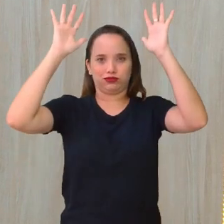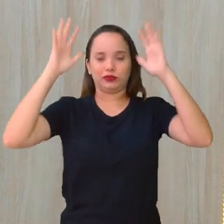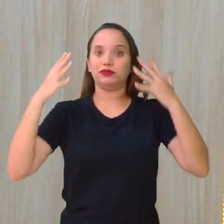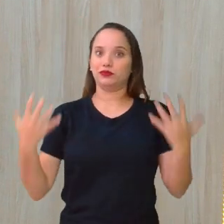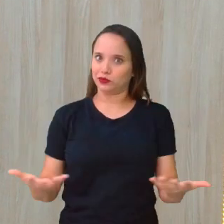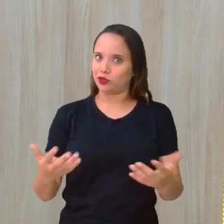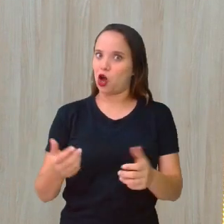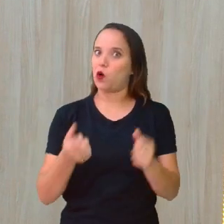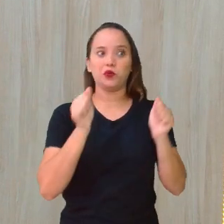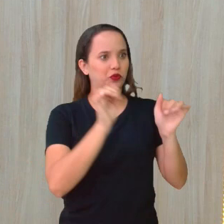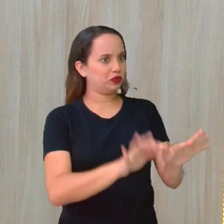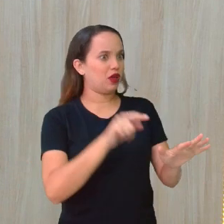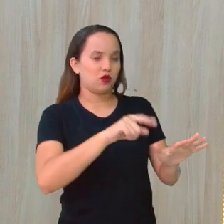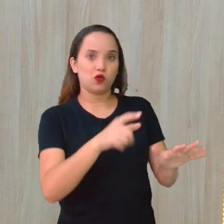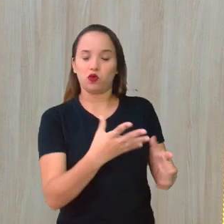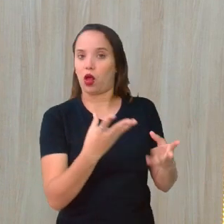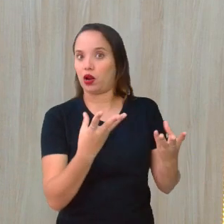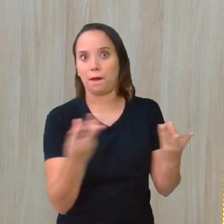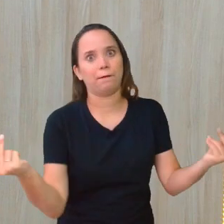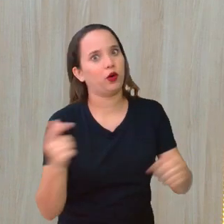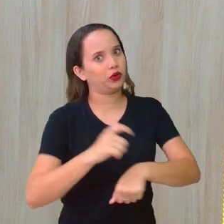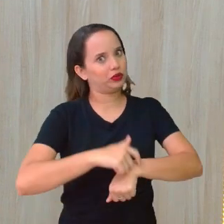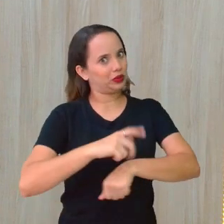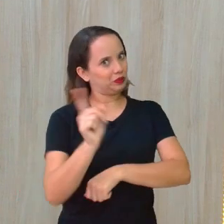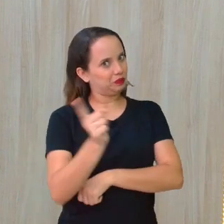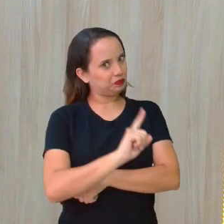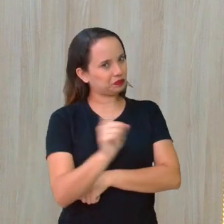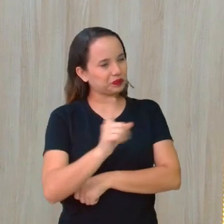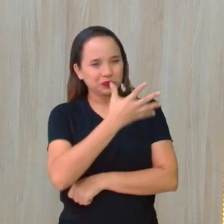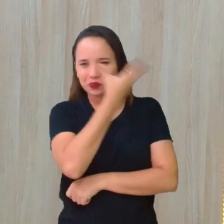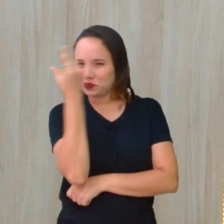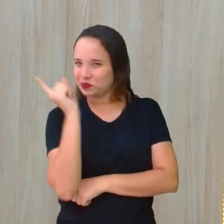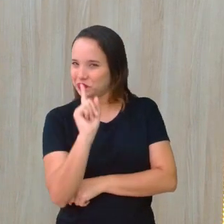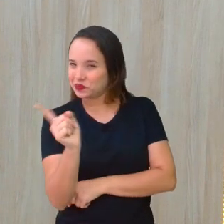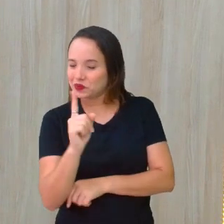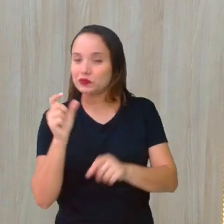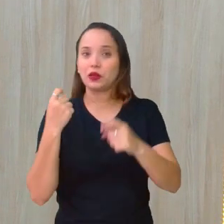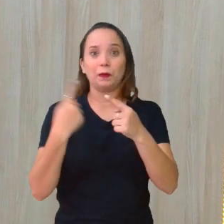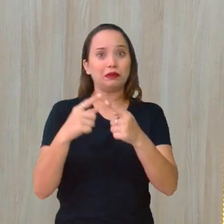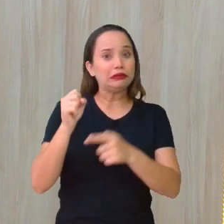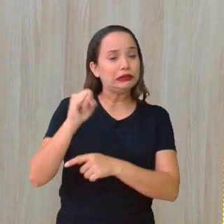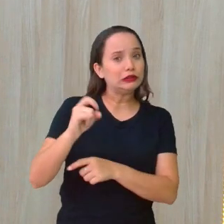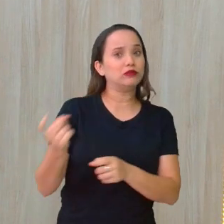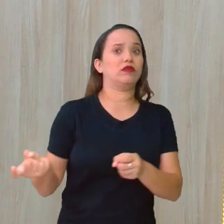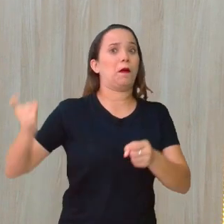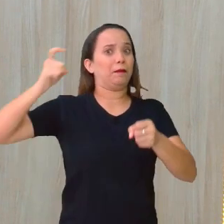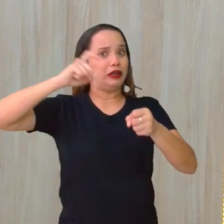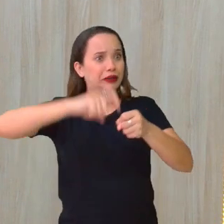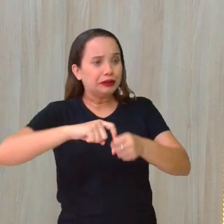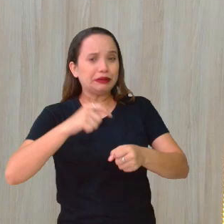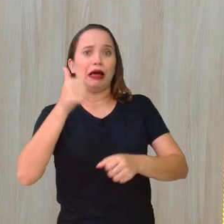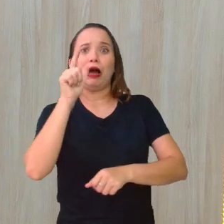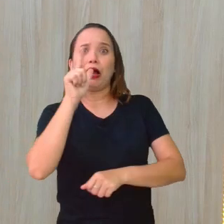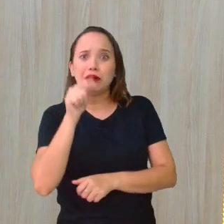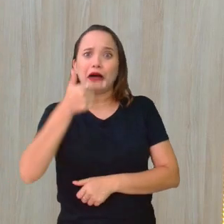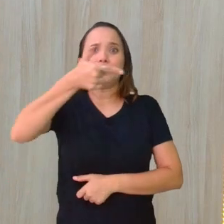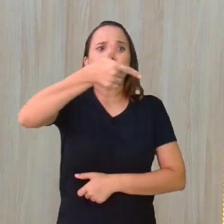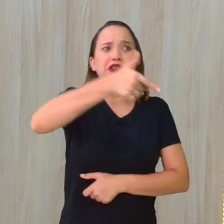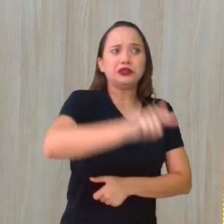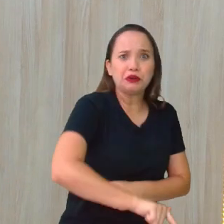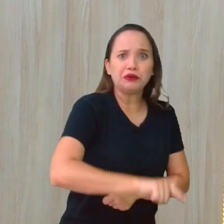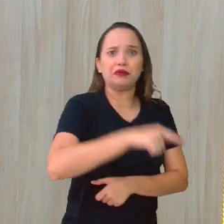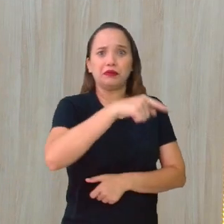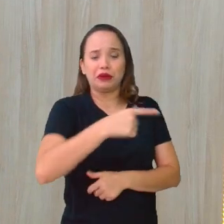deixa esse cuscuz ficar descansando muito tempo não, viu? Não esquece lá não, senão tu vai ter que botar mais água para que